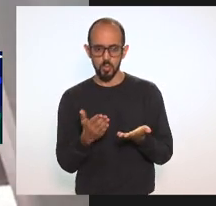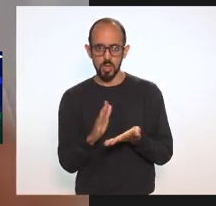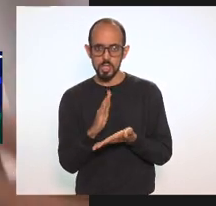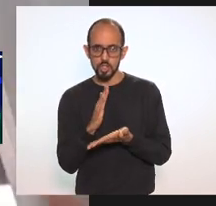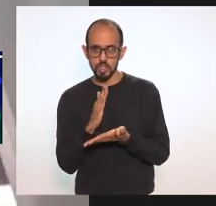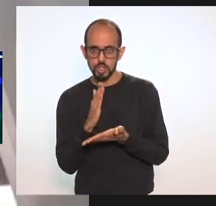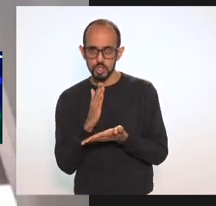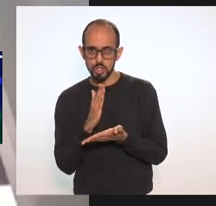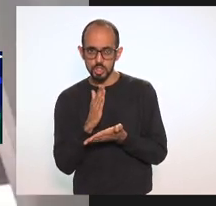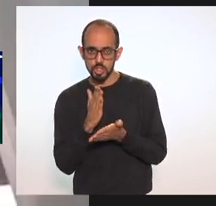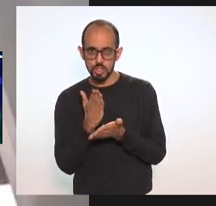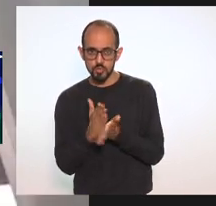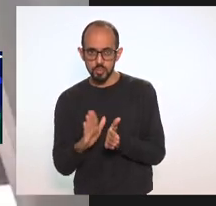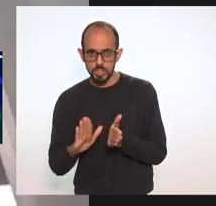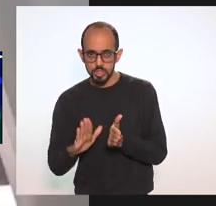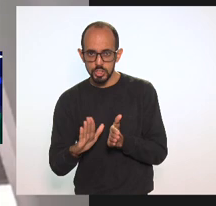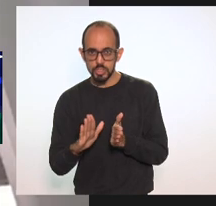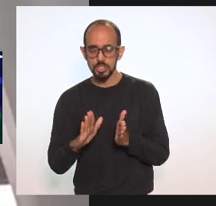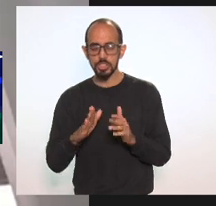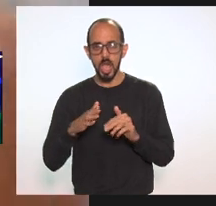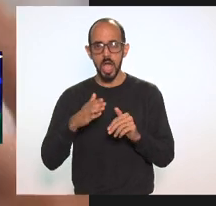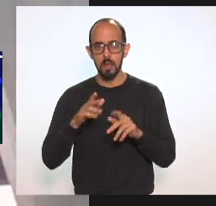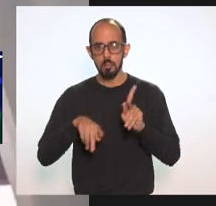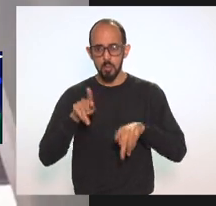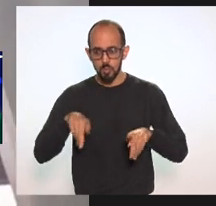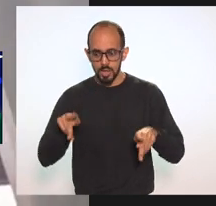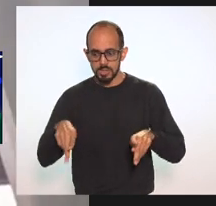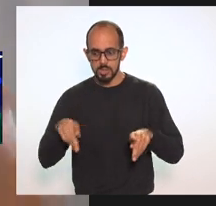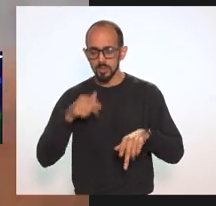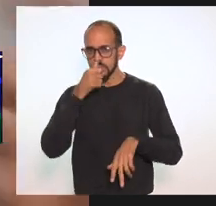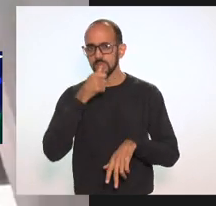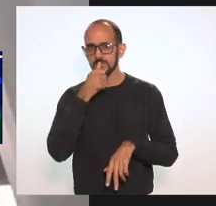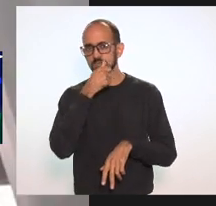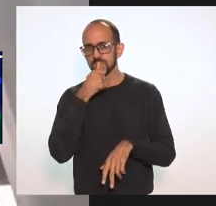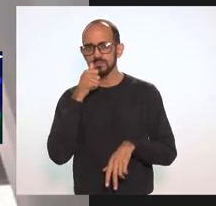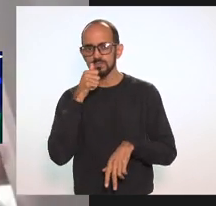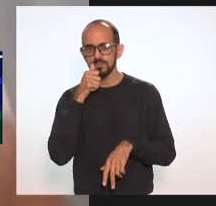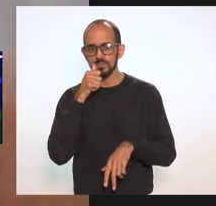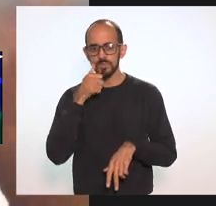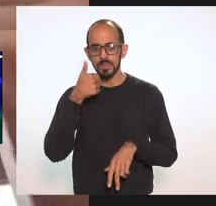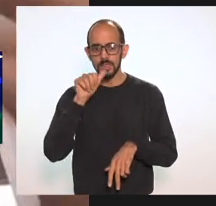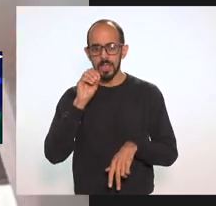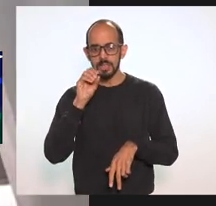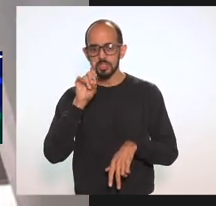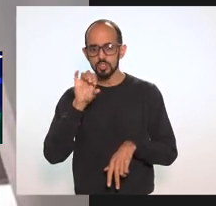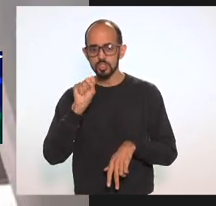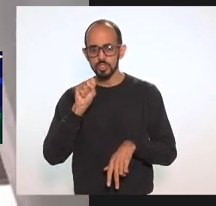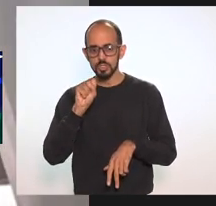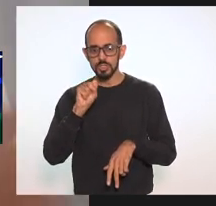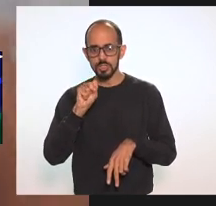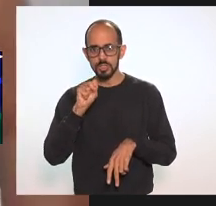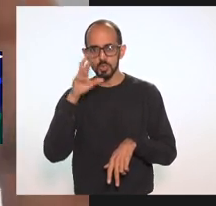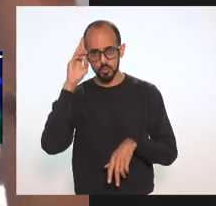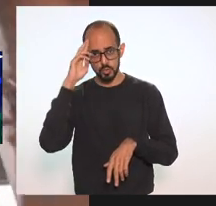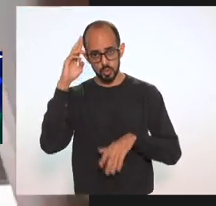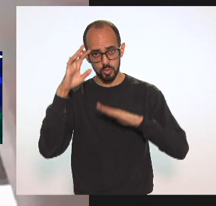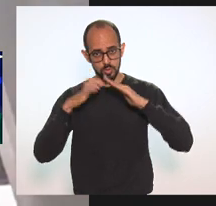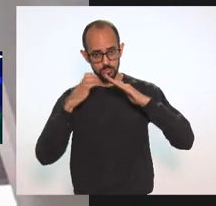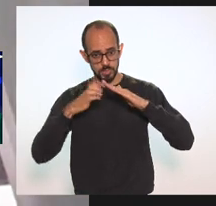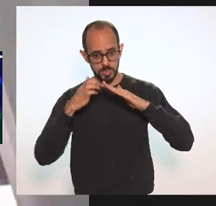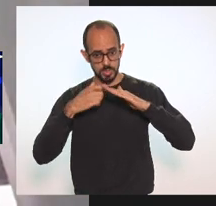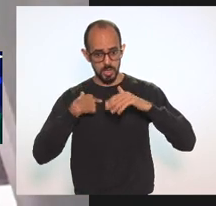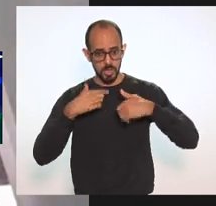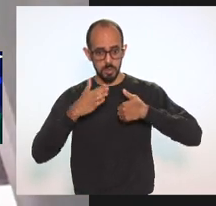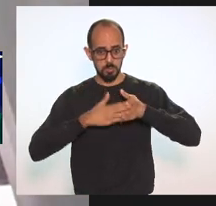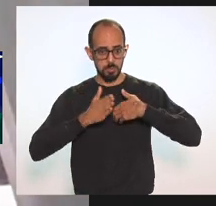sacrifício de dez dias né a população os empresários os empreendedores e o mesmo